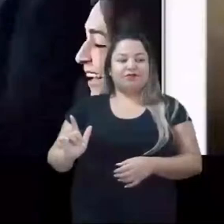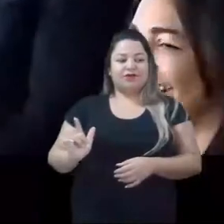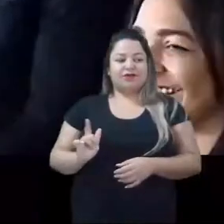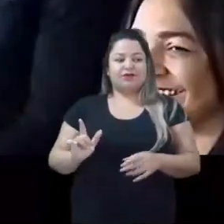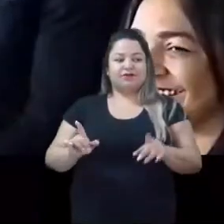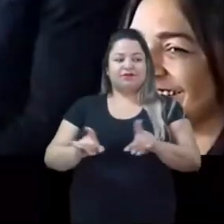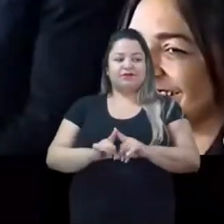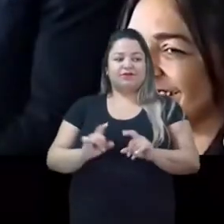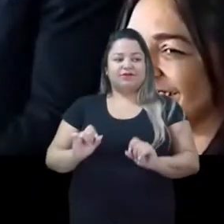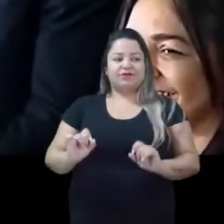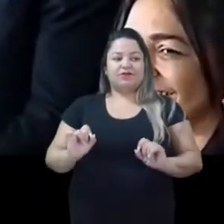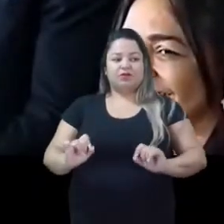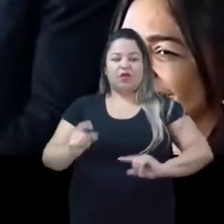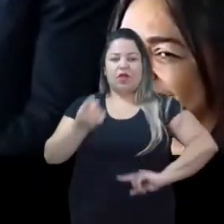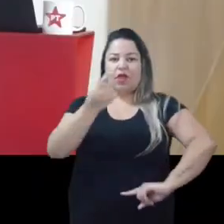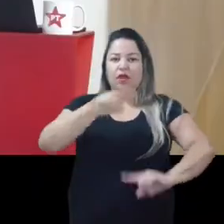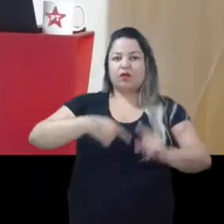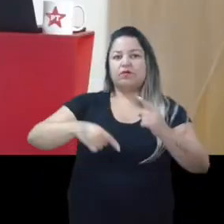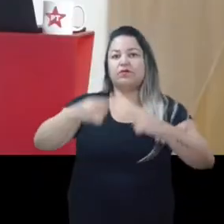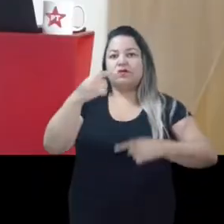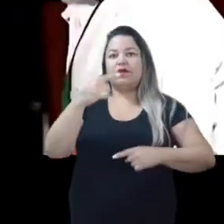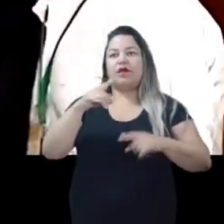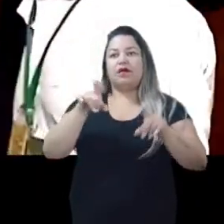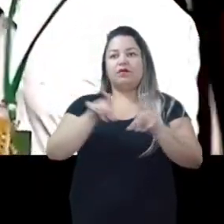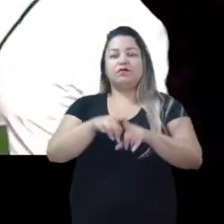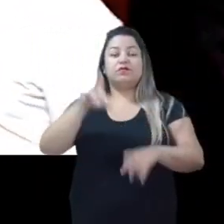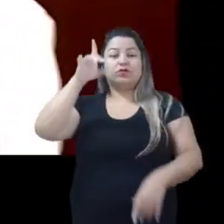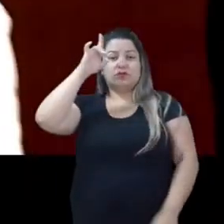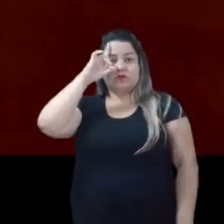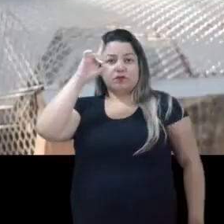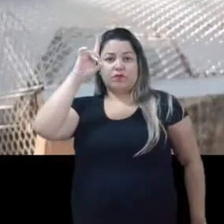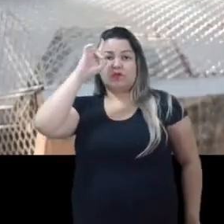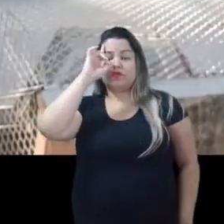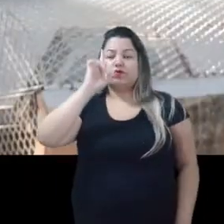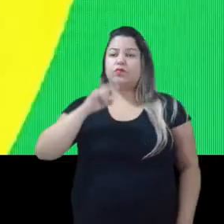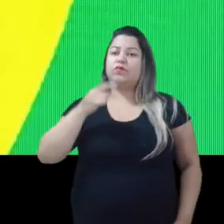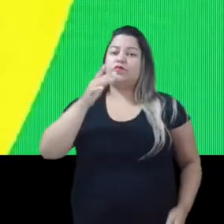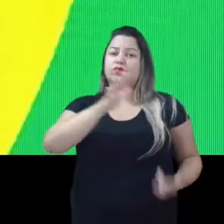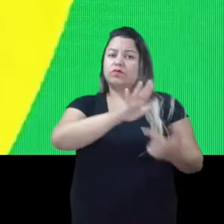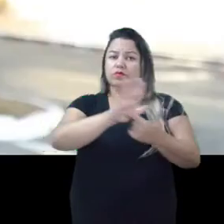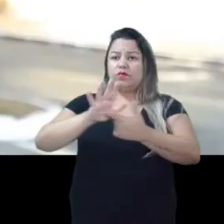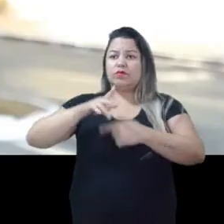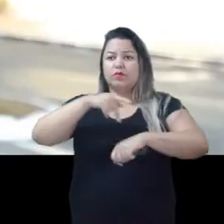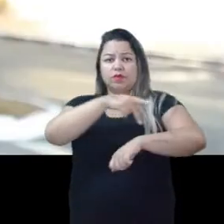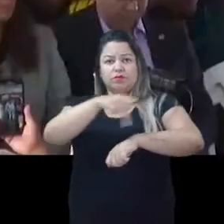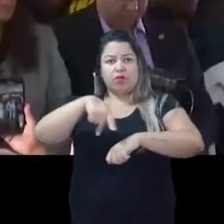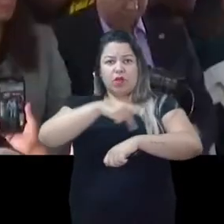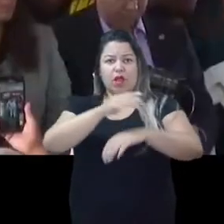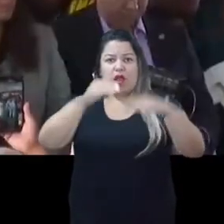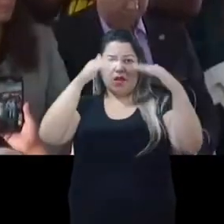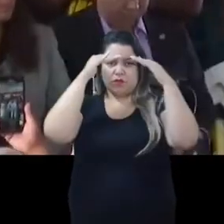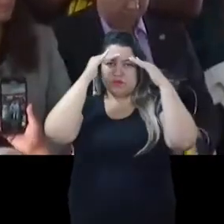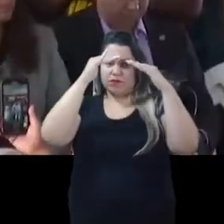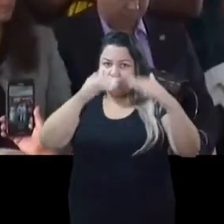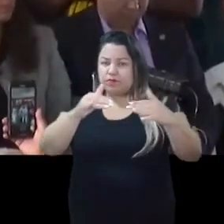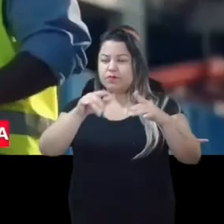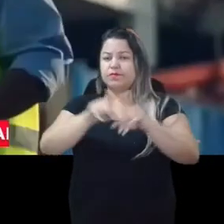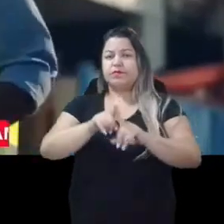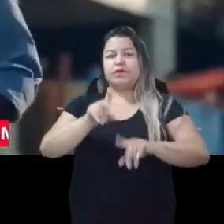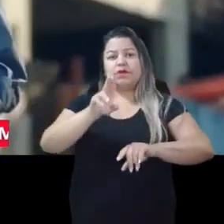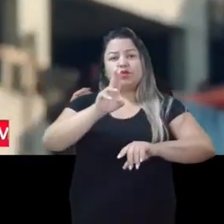a reconstrução. Dia após dia, mostramos um país que planta respeito e cuidado para